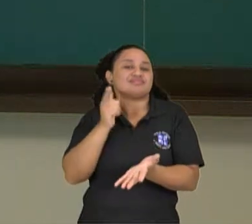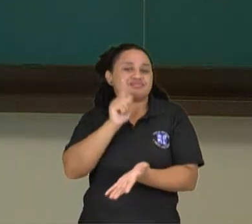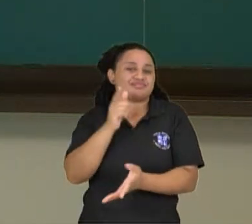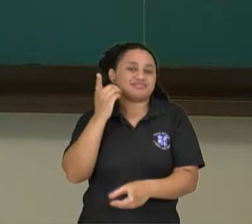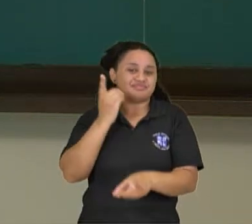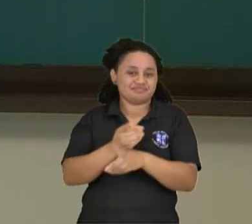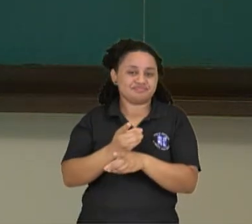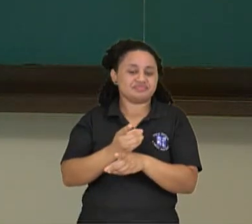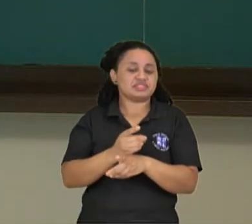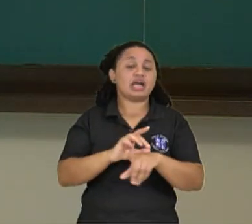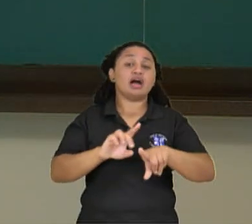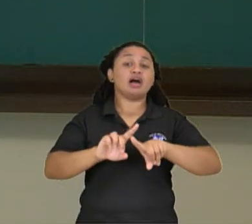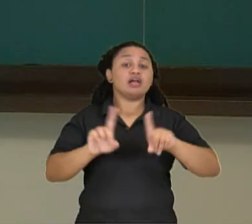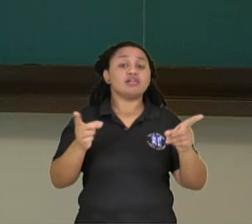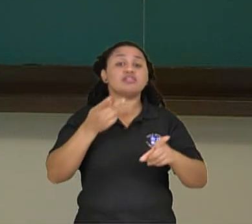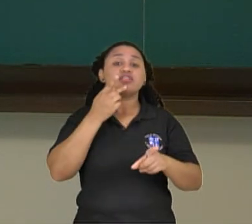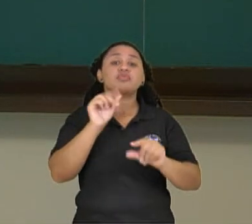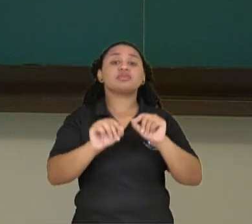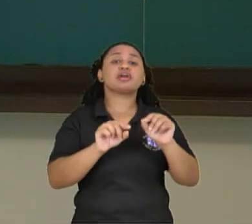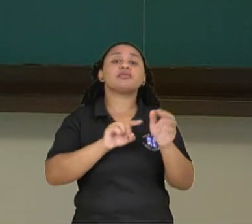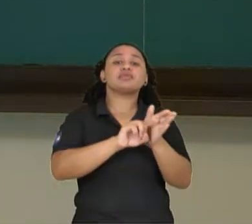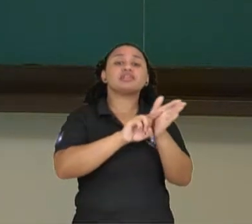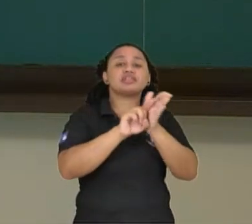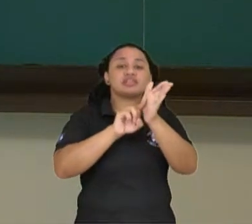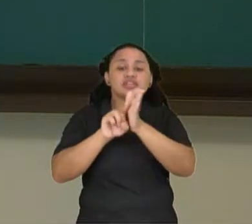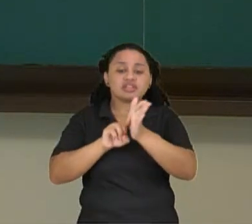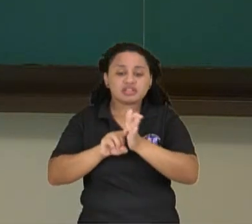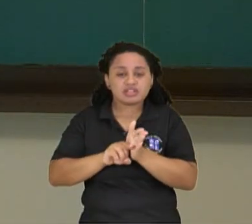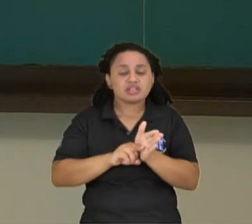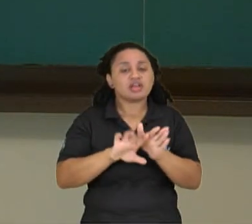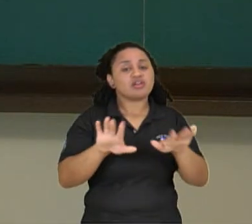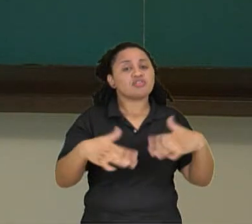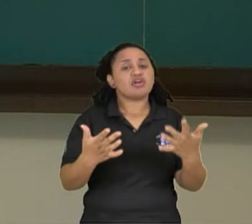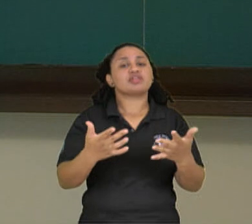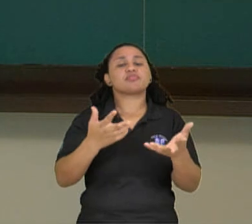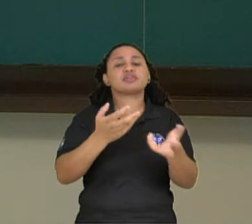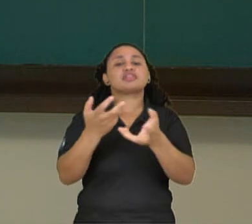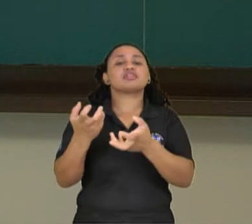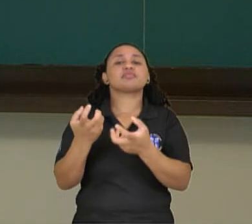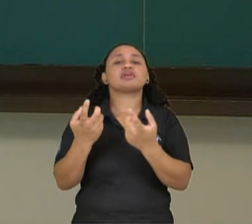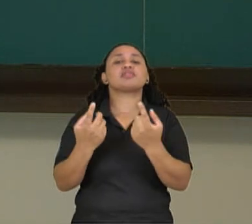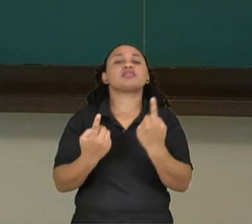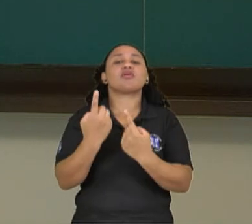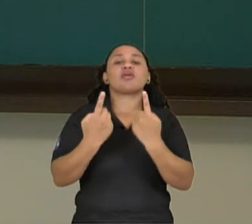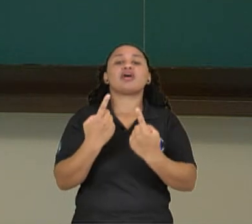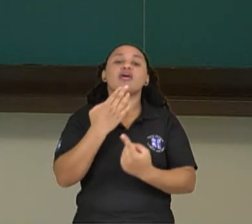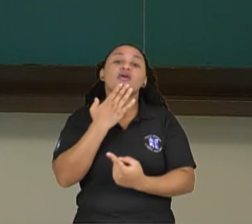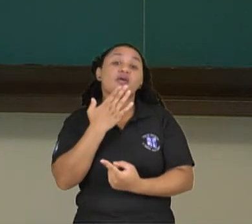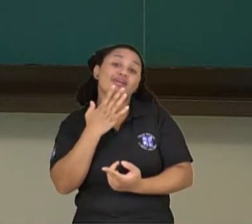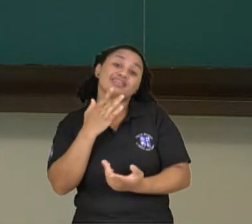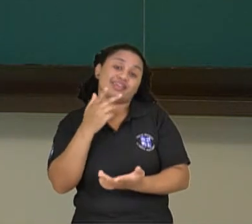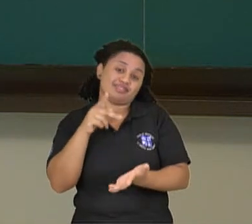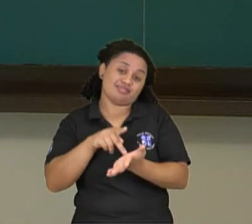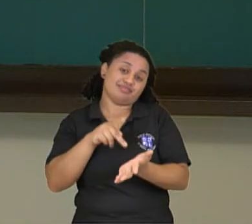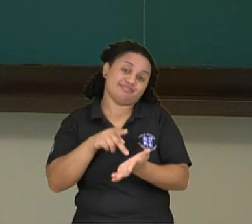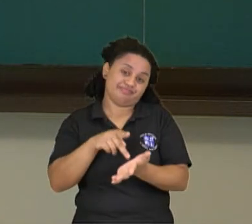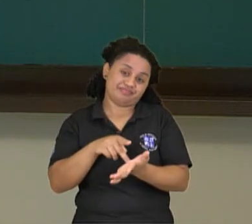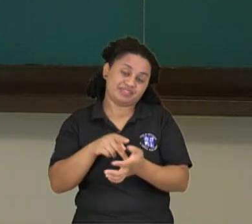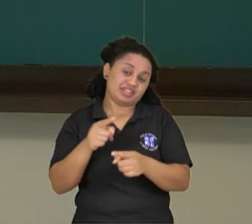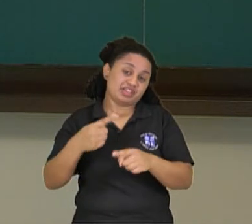de autoria pouco confiáveis. O que que eu quero dizer com isso? Que com o passar do tempo, ali